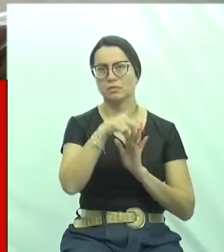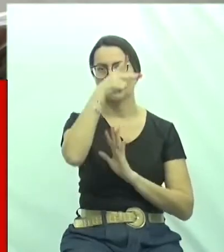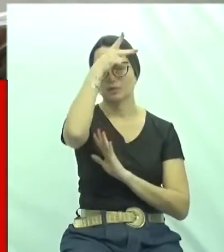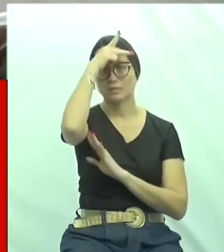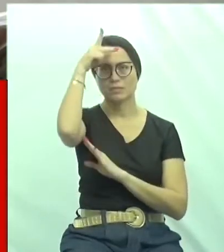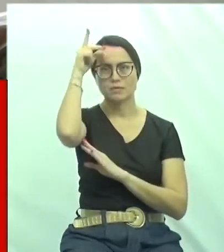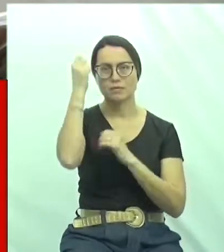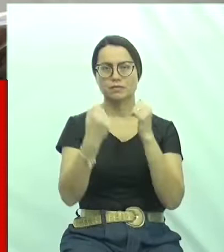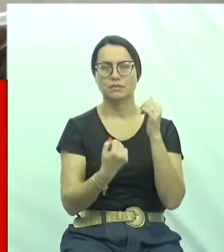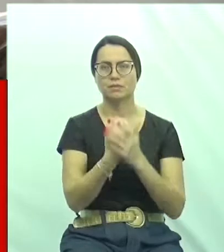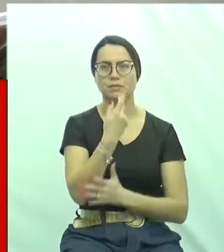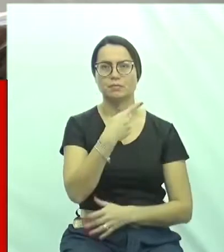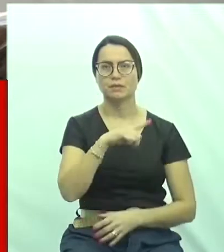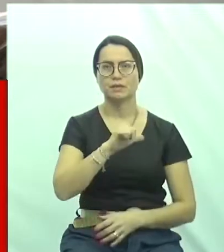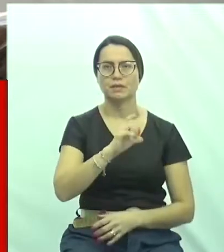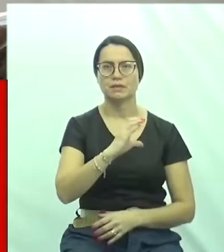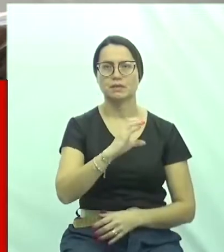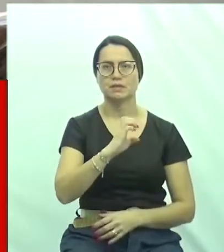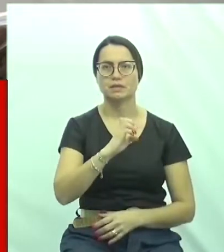PLC-EXE,